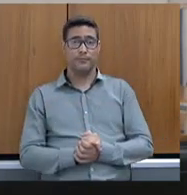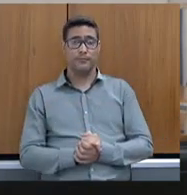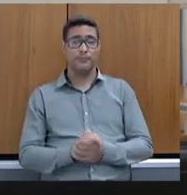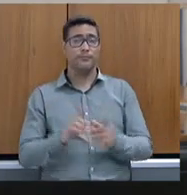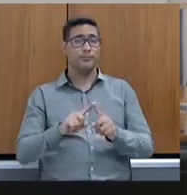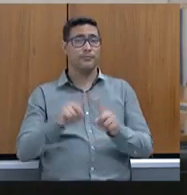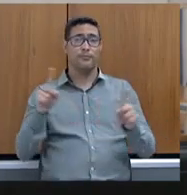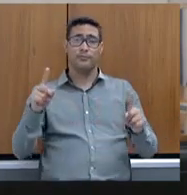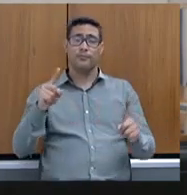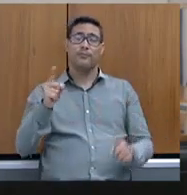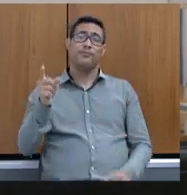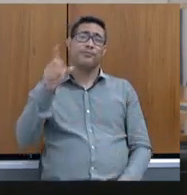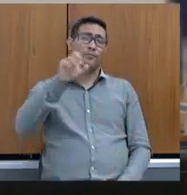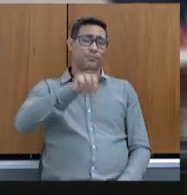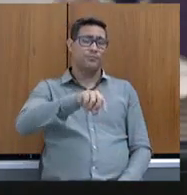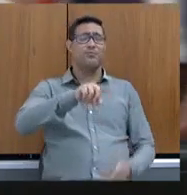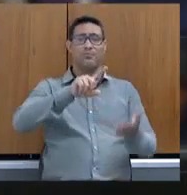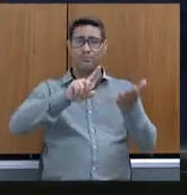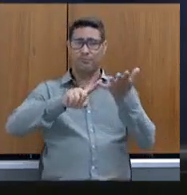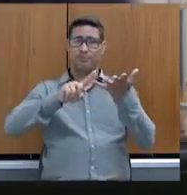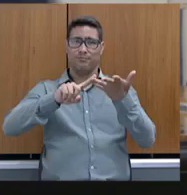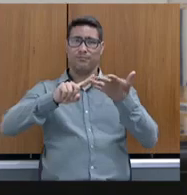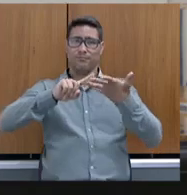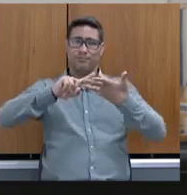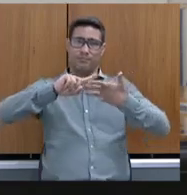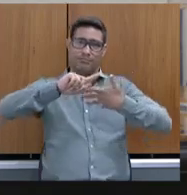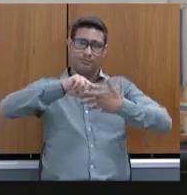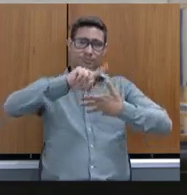feliz Dalmo secretário